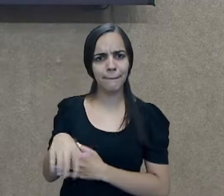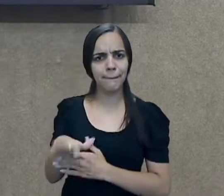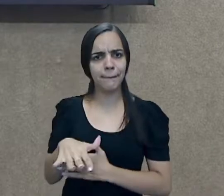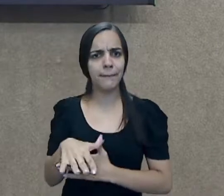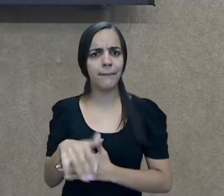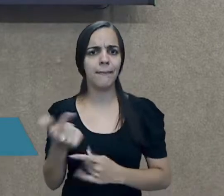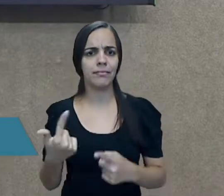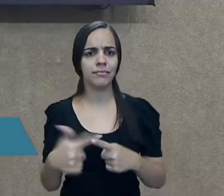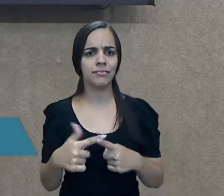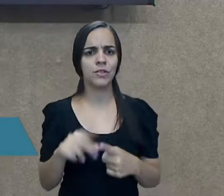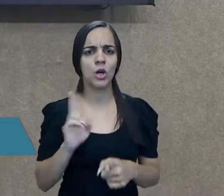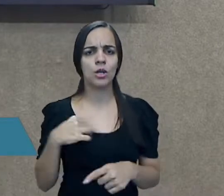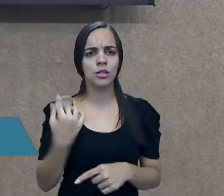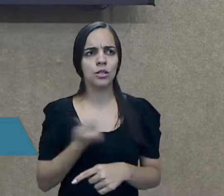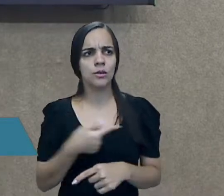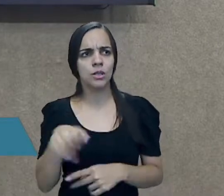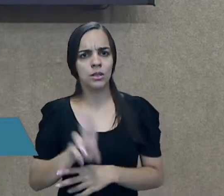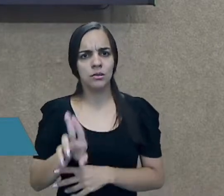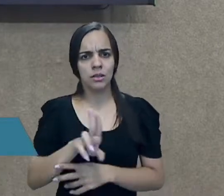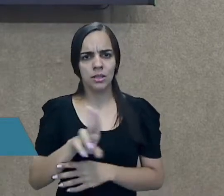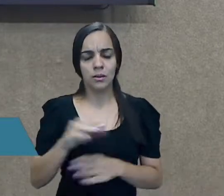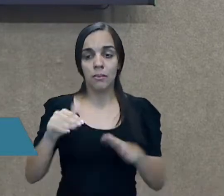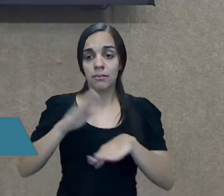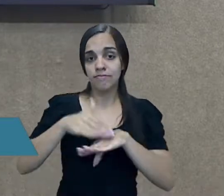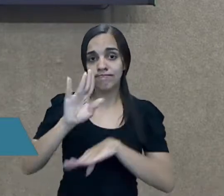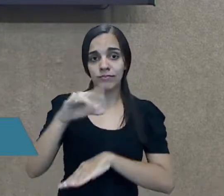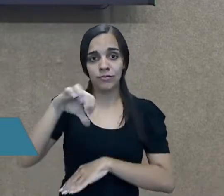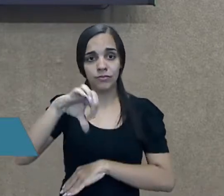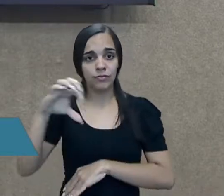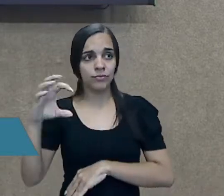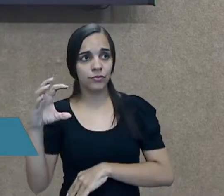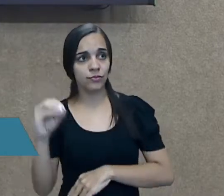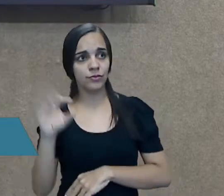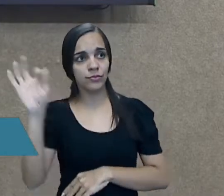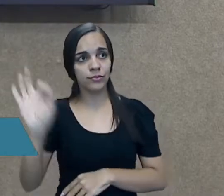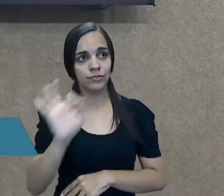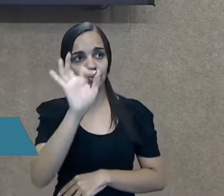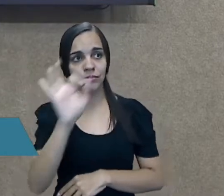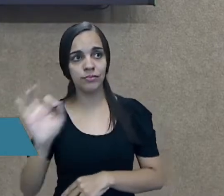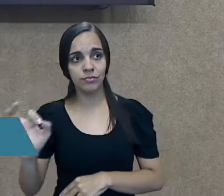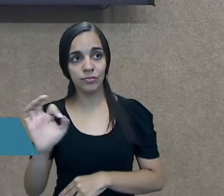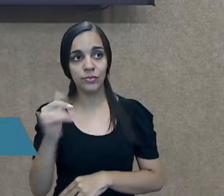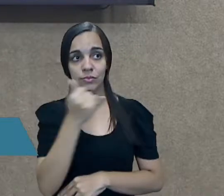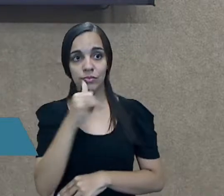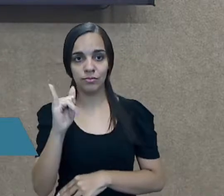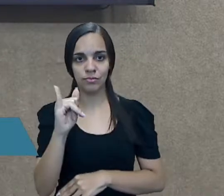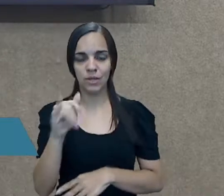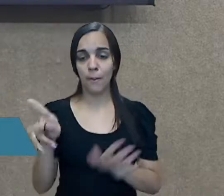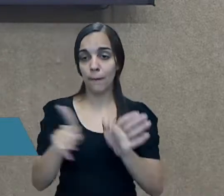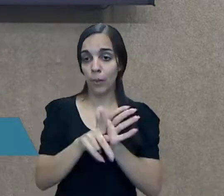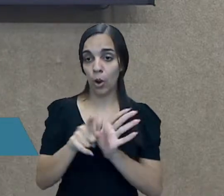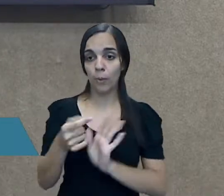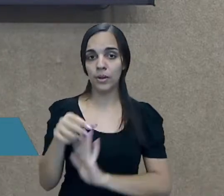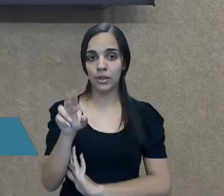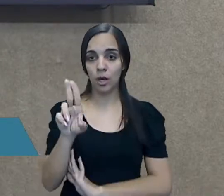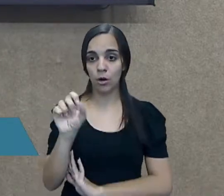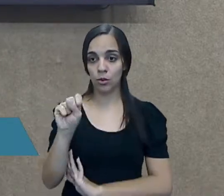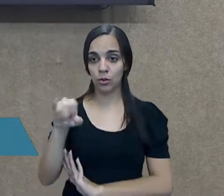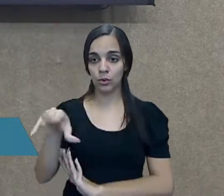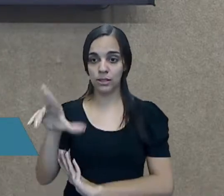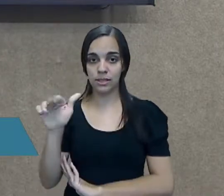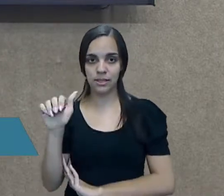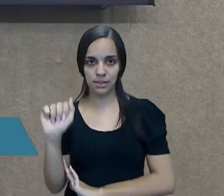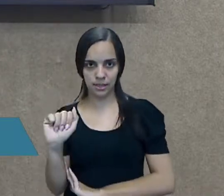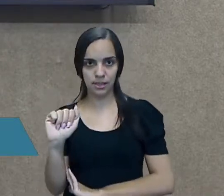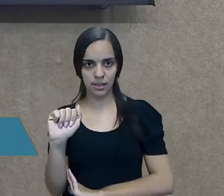porque nós usamos mais de 90% a energia elétrica das usinas hidráulicas. Então